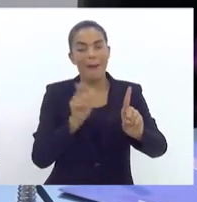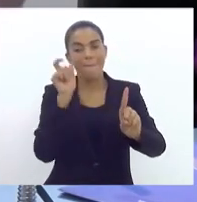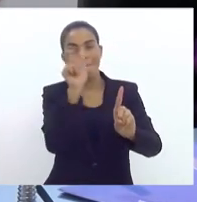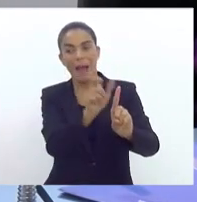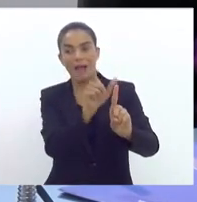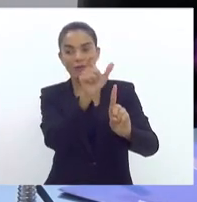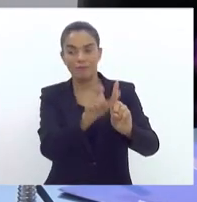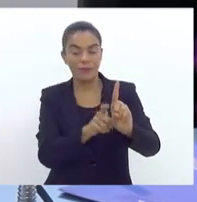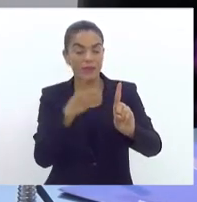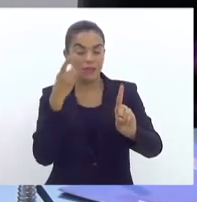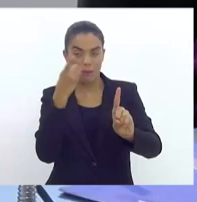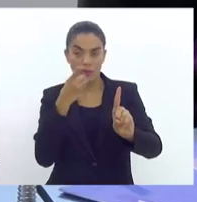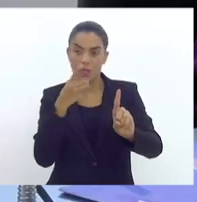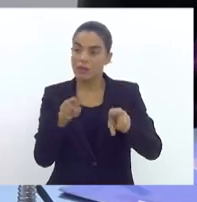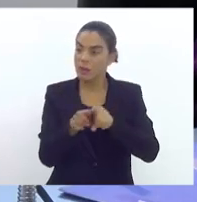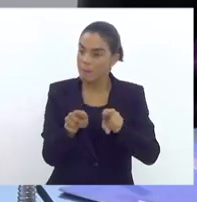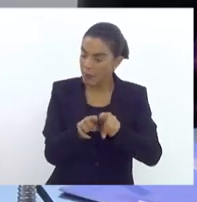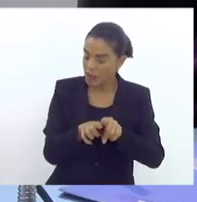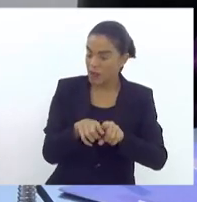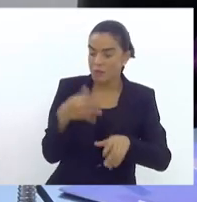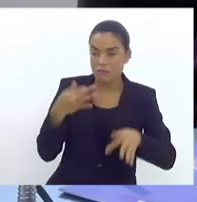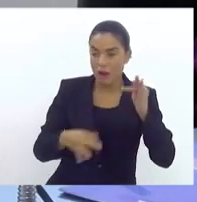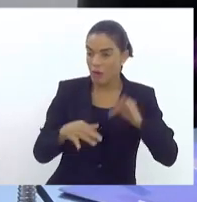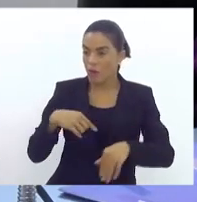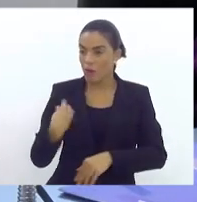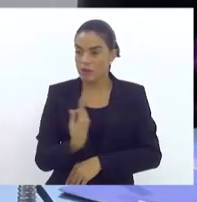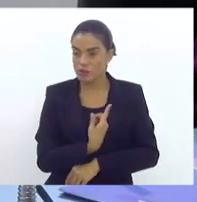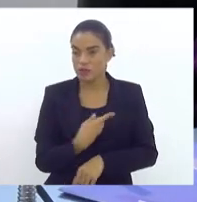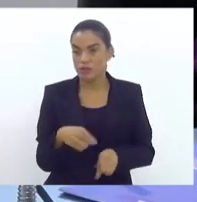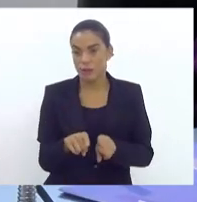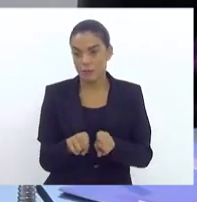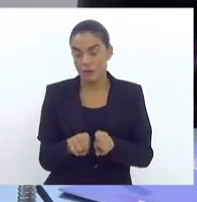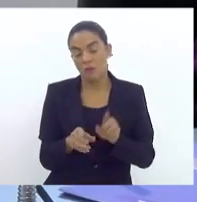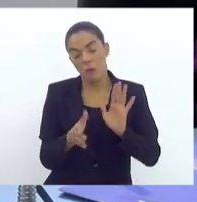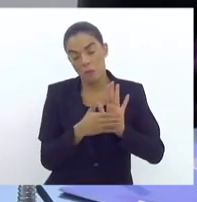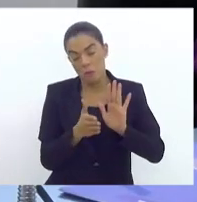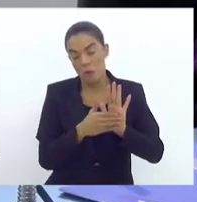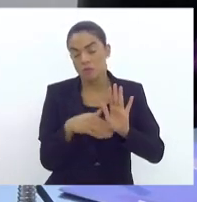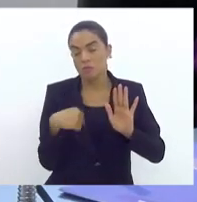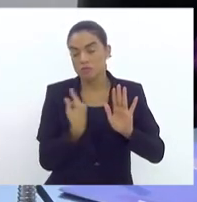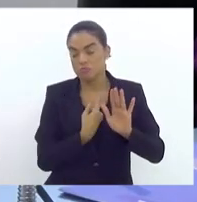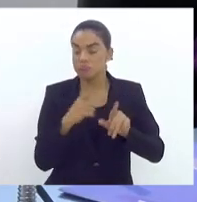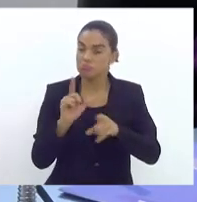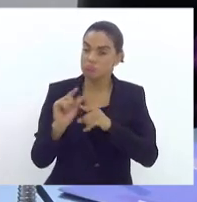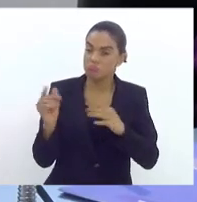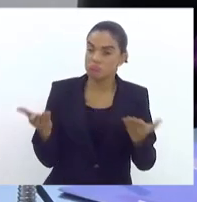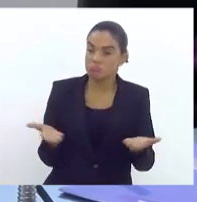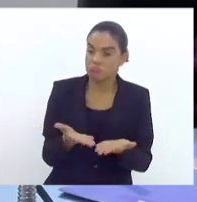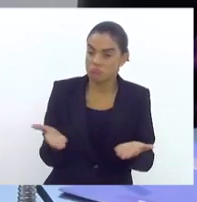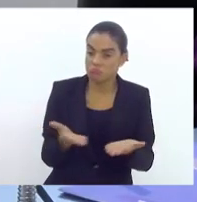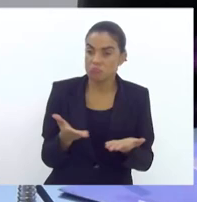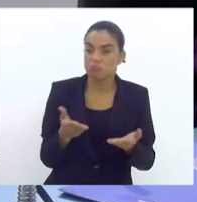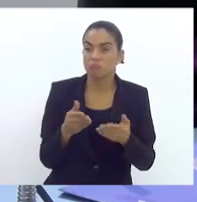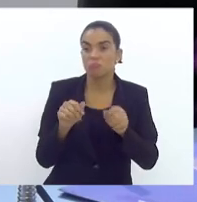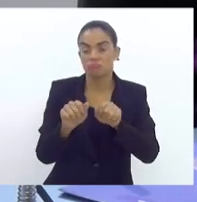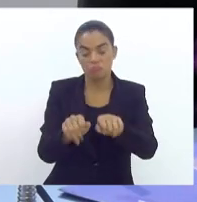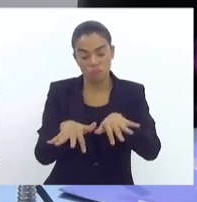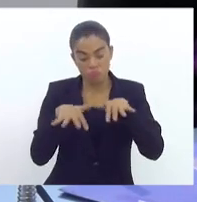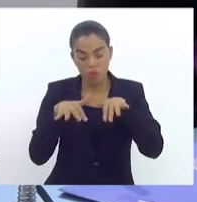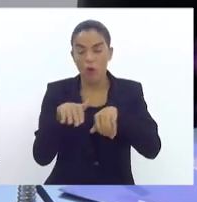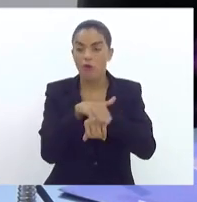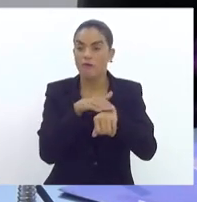ofende a todas nós né então o que eu quero deixar já dessa proposta que a gente saiu hoje daqui em plenário